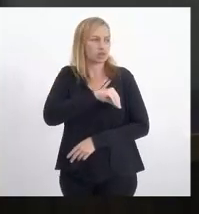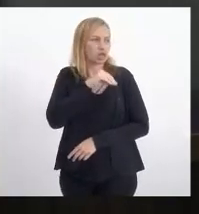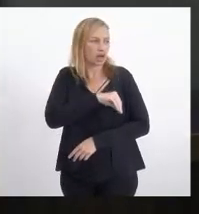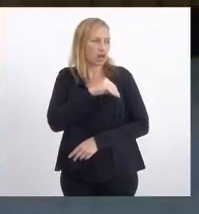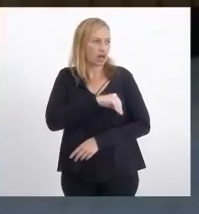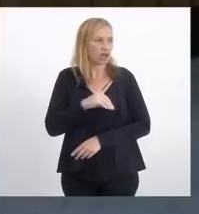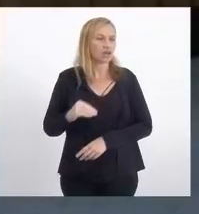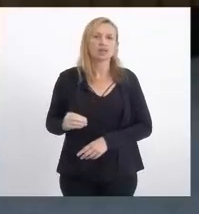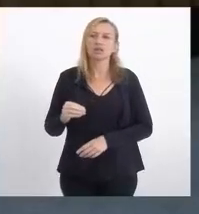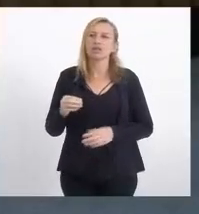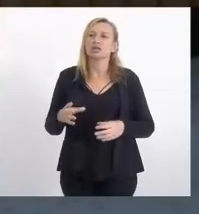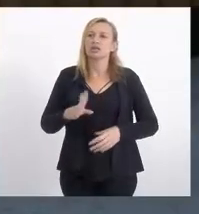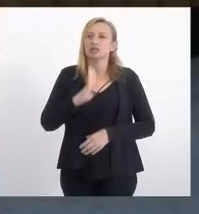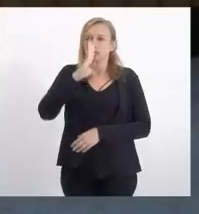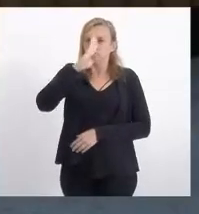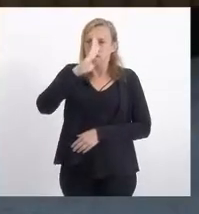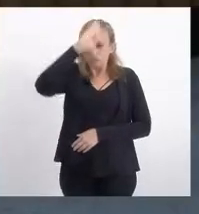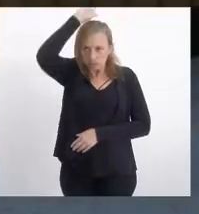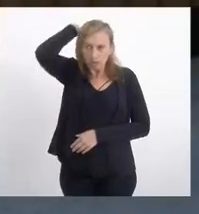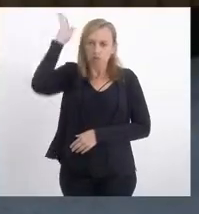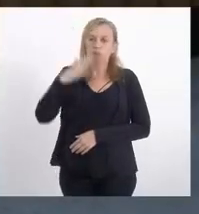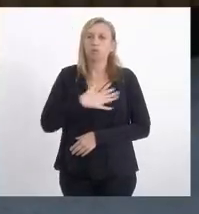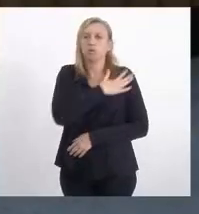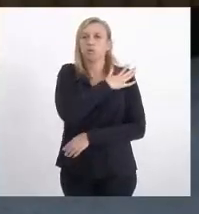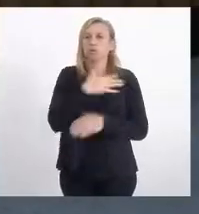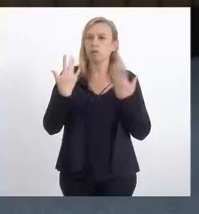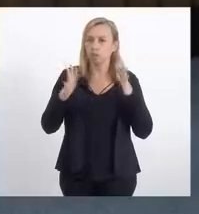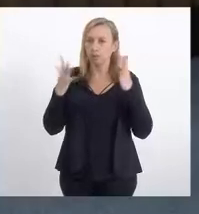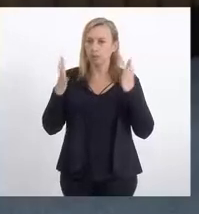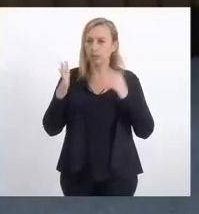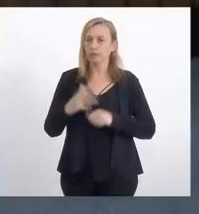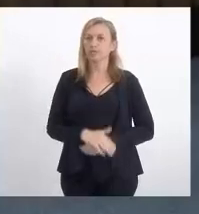da polícia e Bombeiro Militar mas saudação a todos funciona